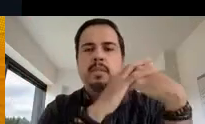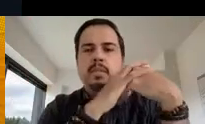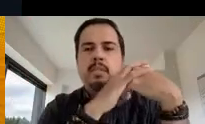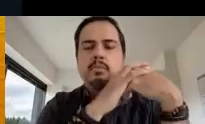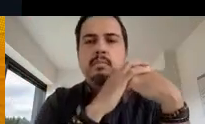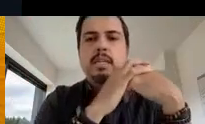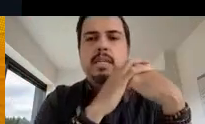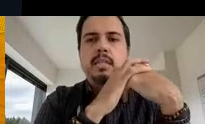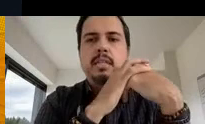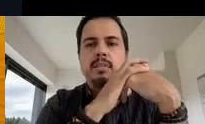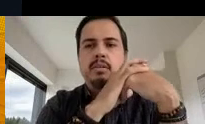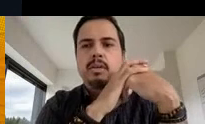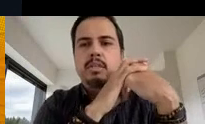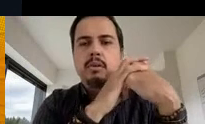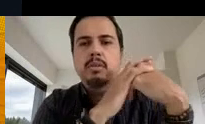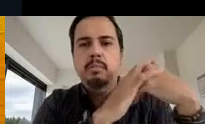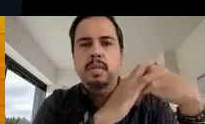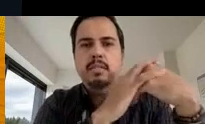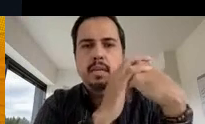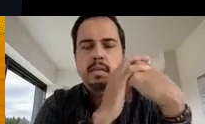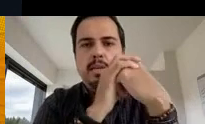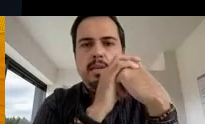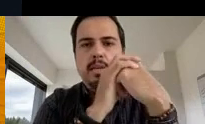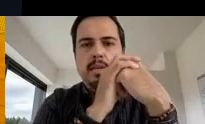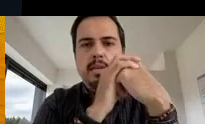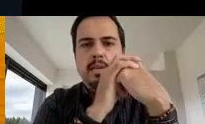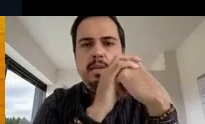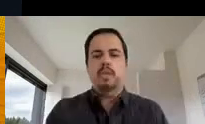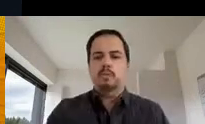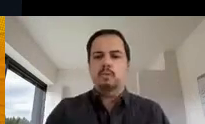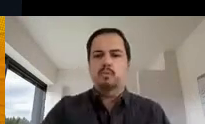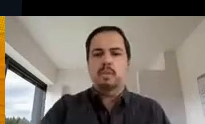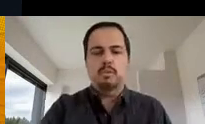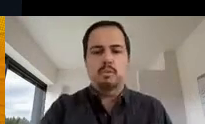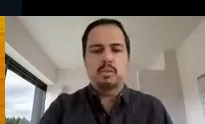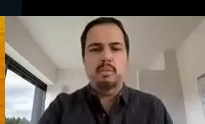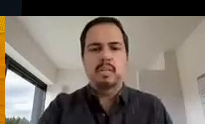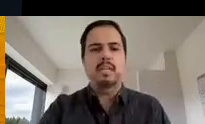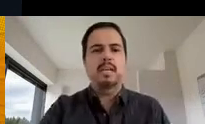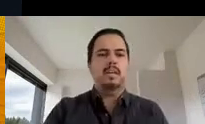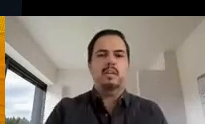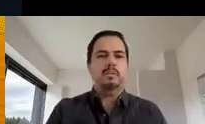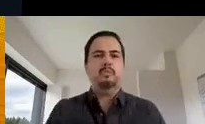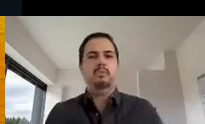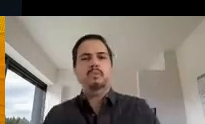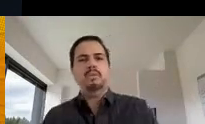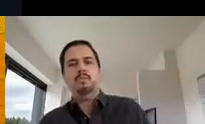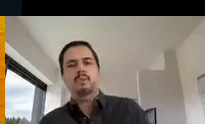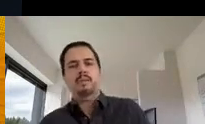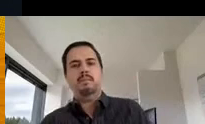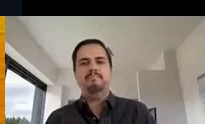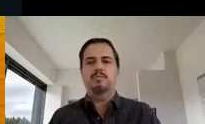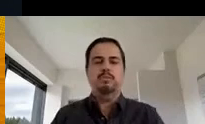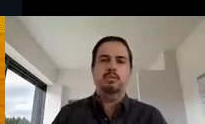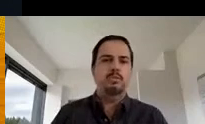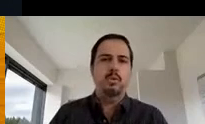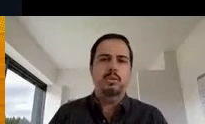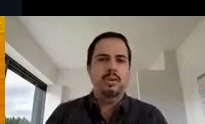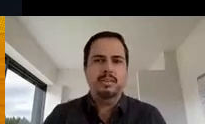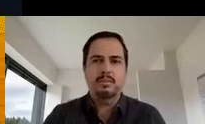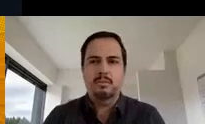está numa. Vocês da contabilidade devem conhecer a Contabilizei. Né? Eu conheço o fundador da Contabilizei, um cara que passou pelo Sebrae, um